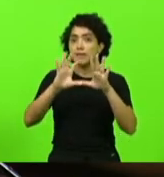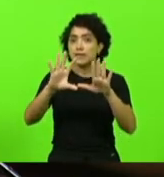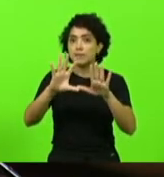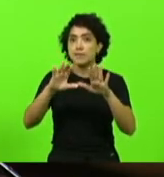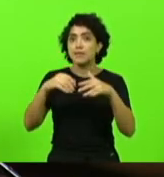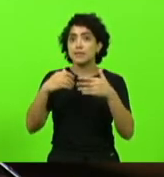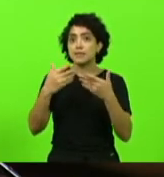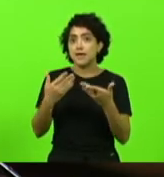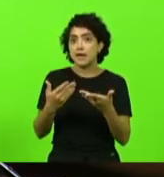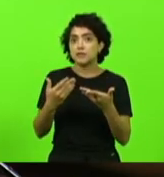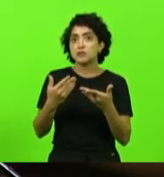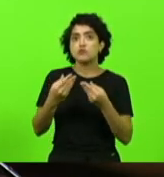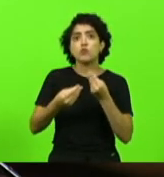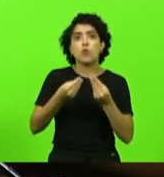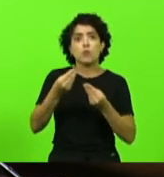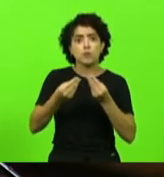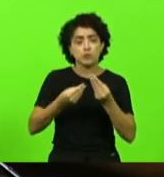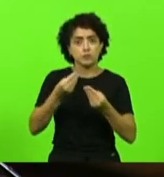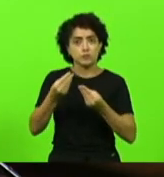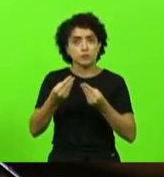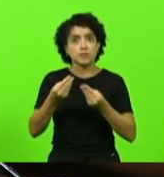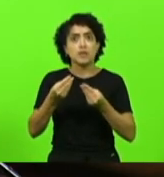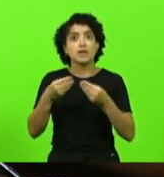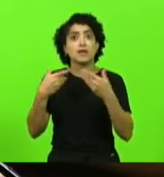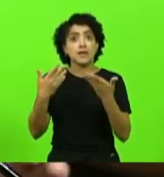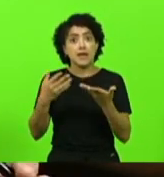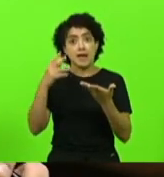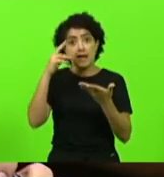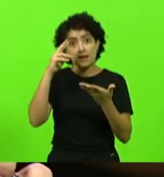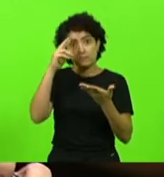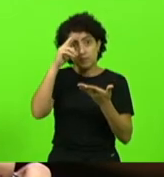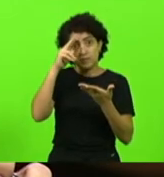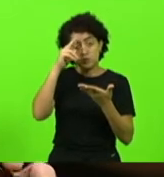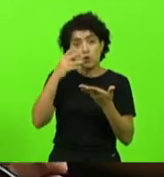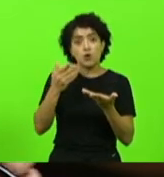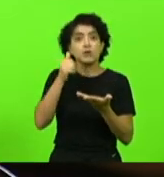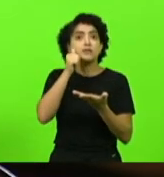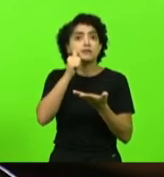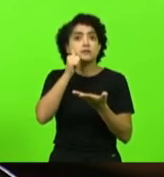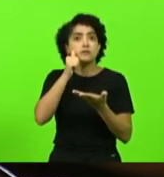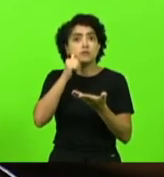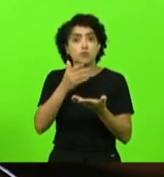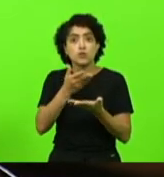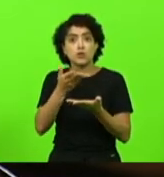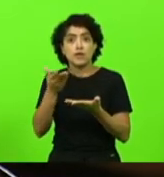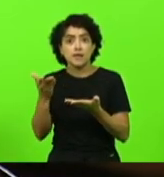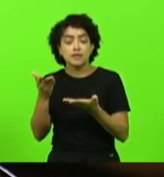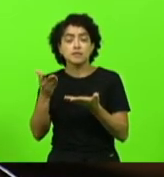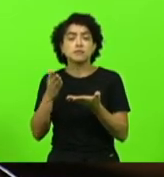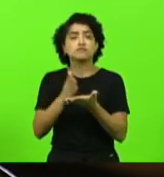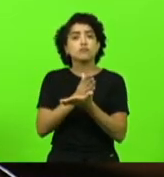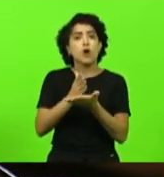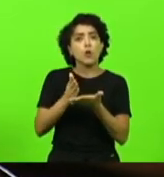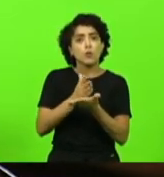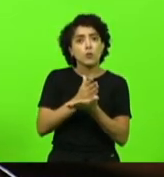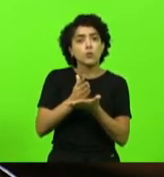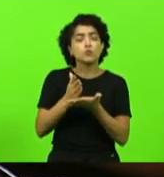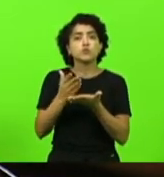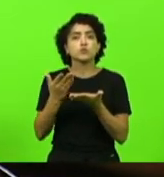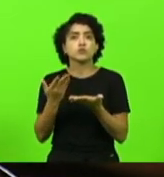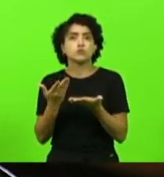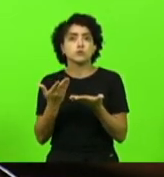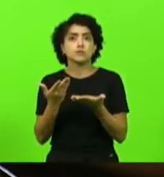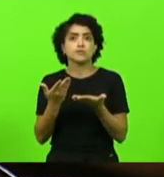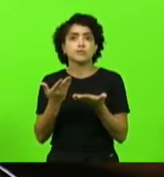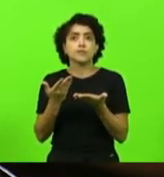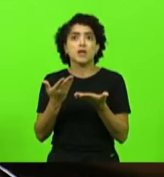deu em vários frontes através dessas mulheres. Alguns, até mesmo em canais, a luta pela